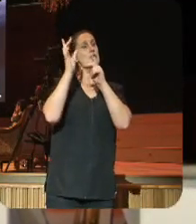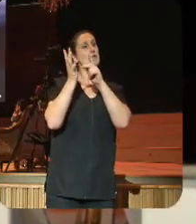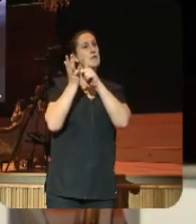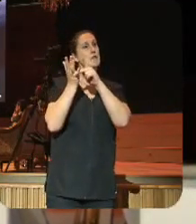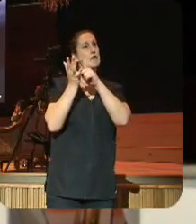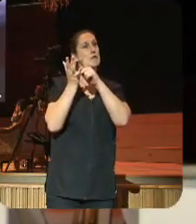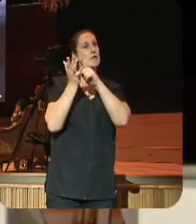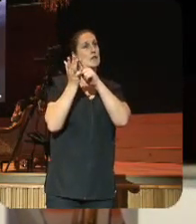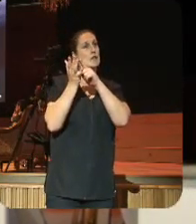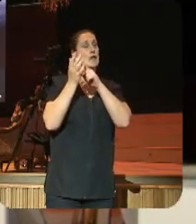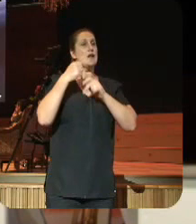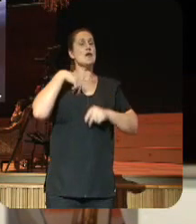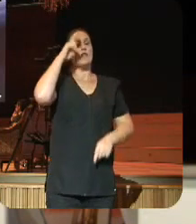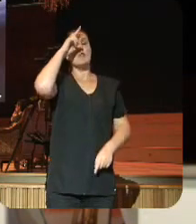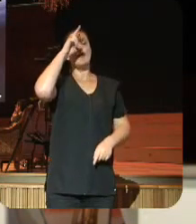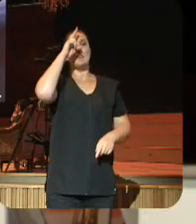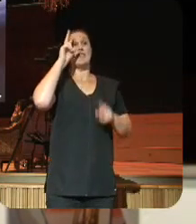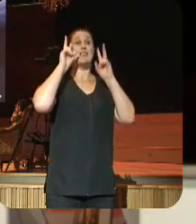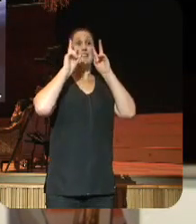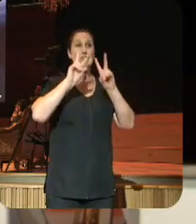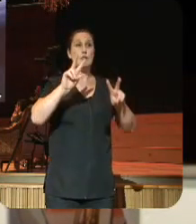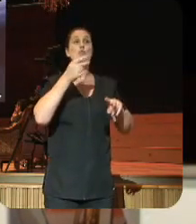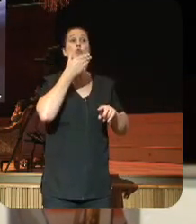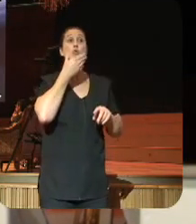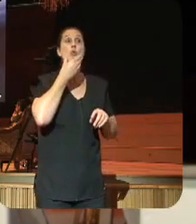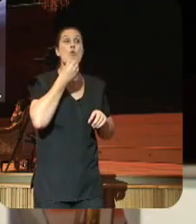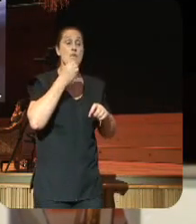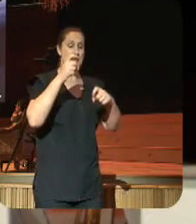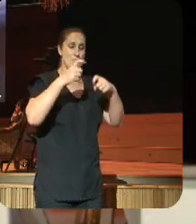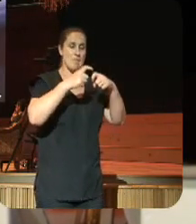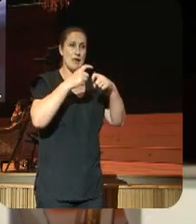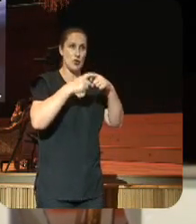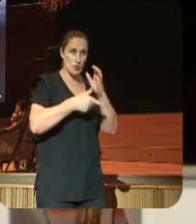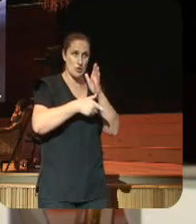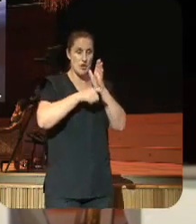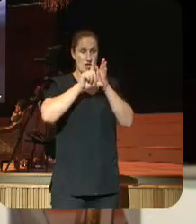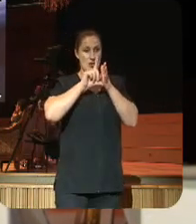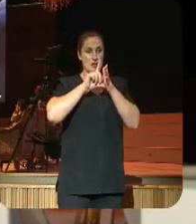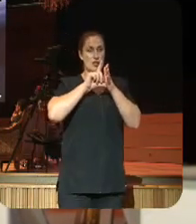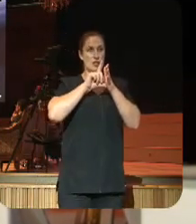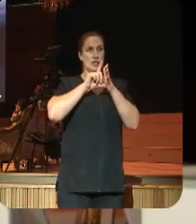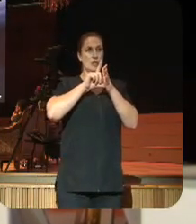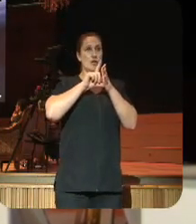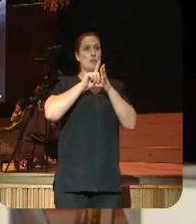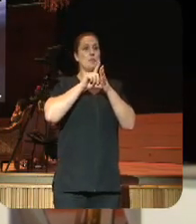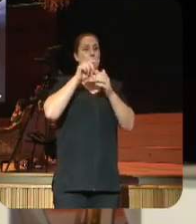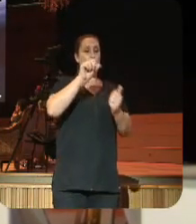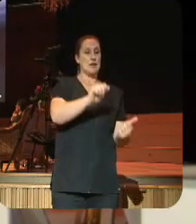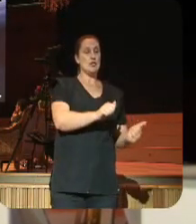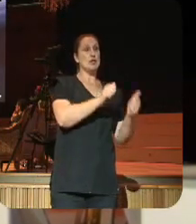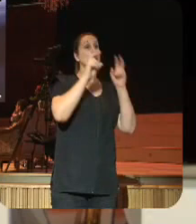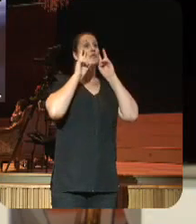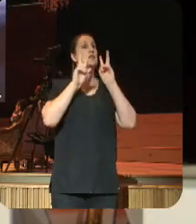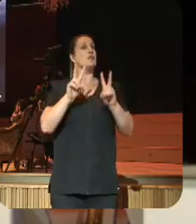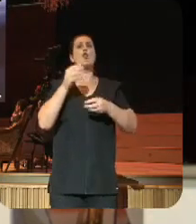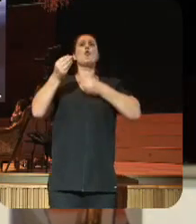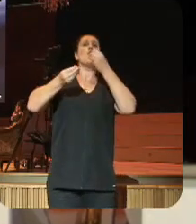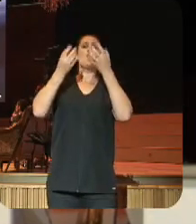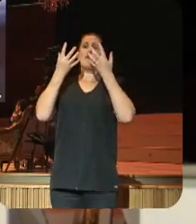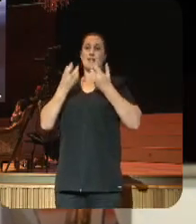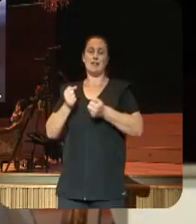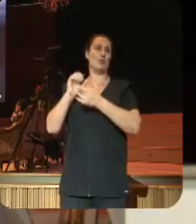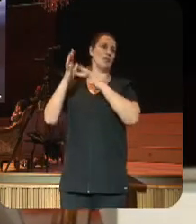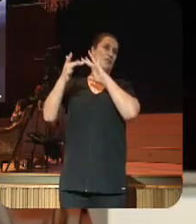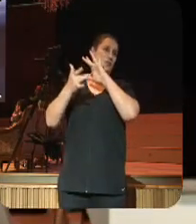Eu me lembro do testemunho de um médico, que antes do seu batismo deu esse testemunho. Como é que ele se converteu, como é